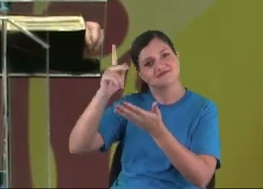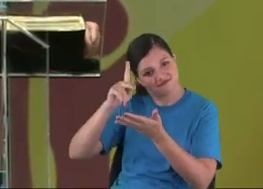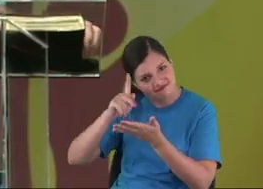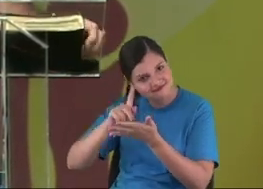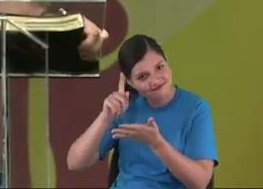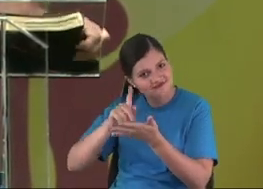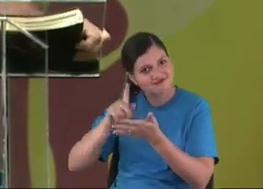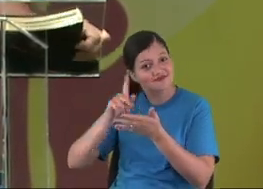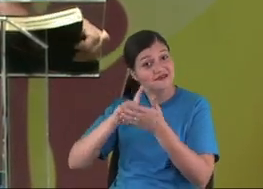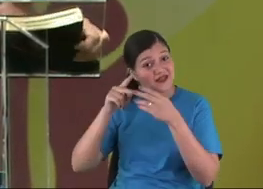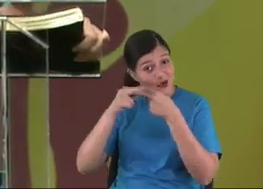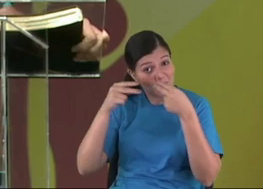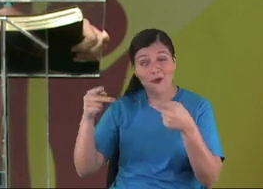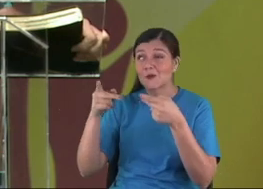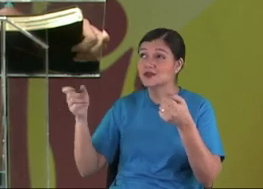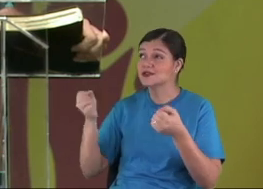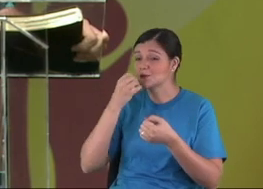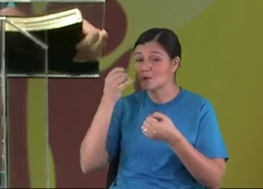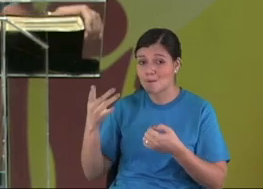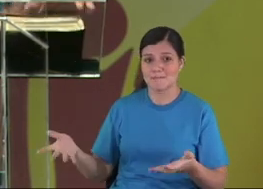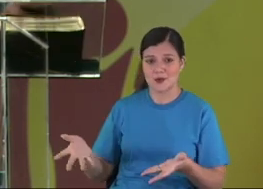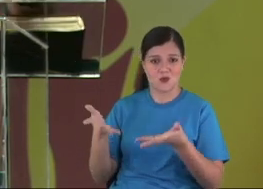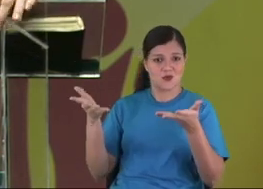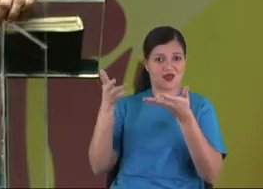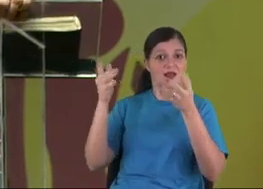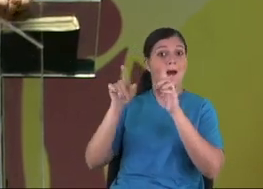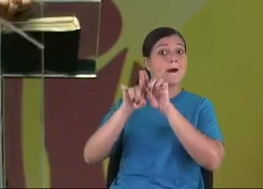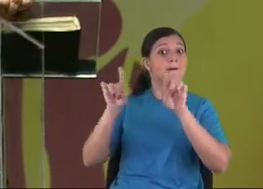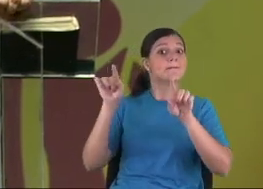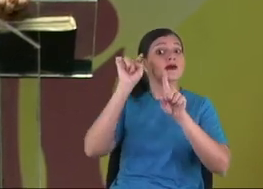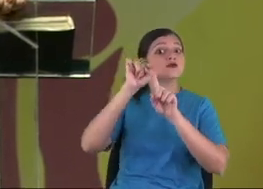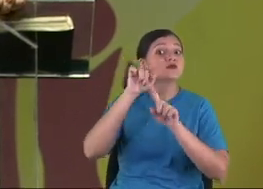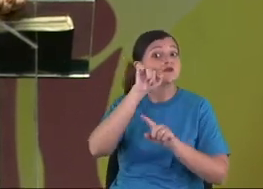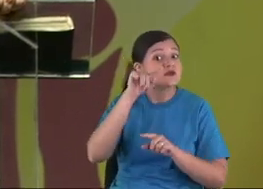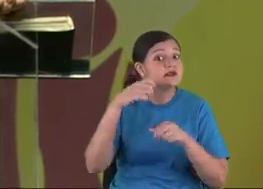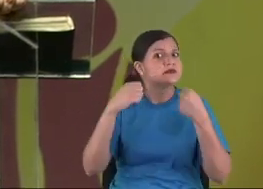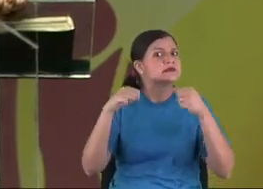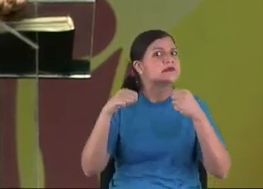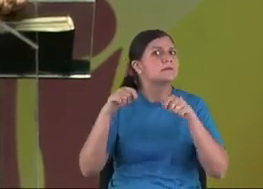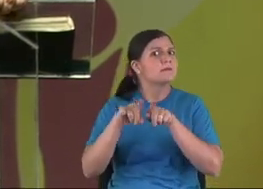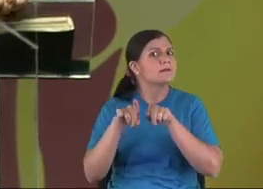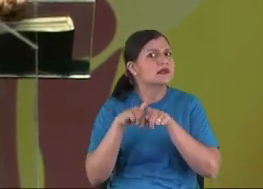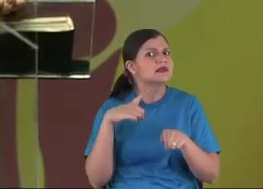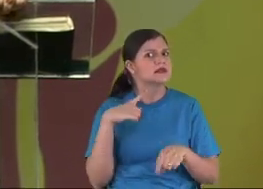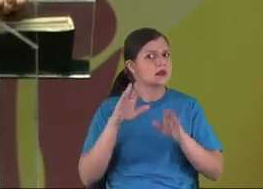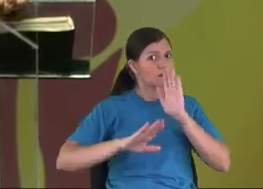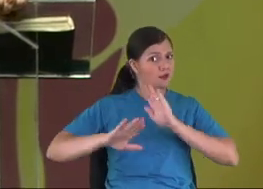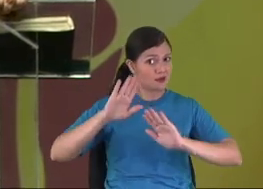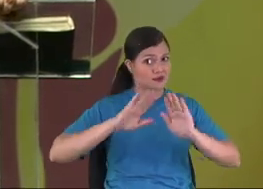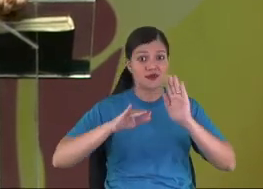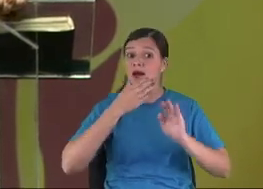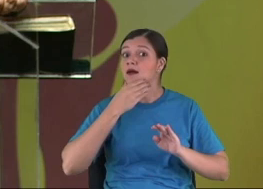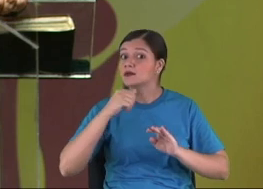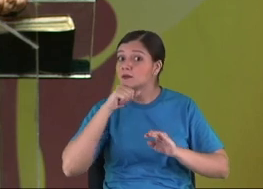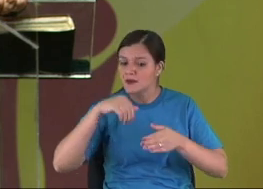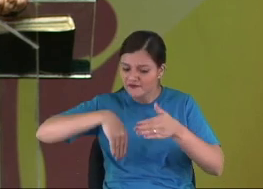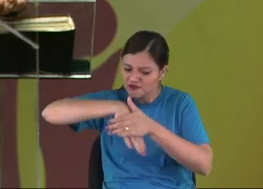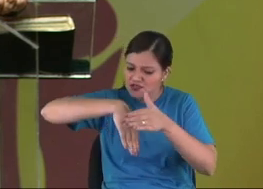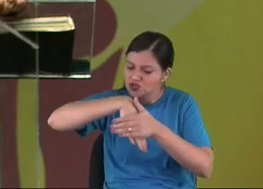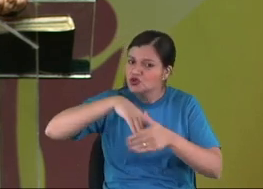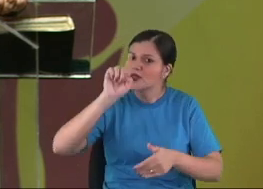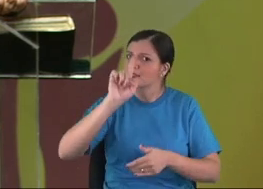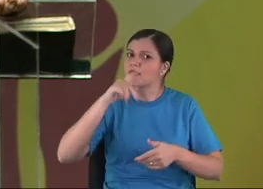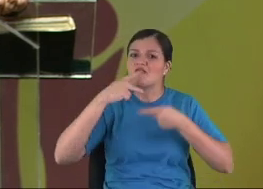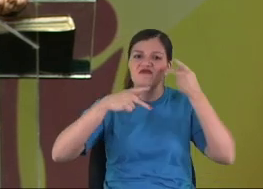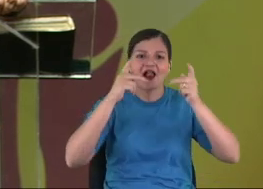verdade, coisas que edificam, tá? Mas para isso você tem que ter cuidado também, papai, de você, quando estiver jogando bola, não soltar uns palavrões